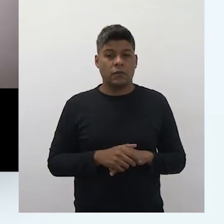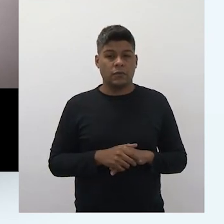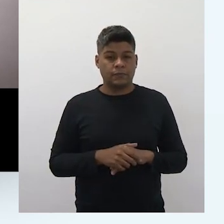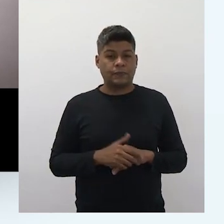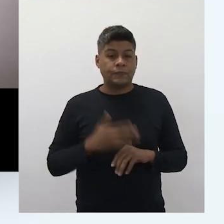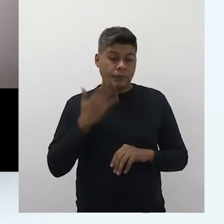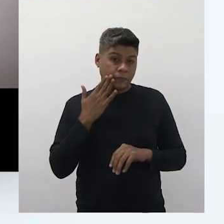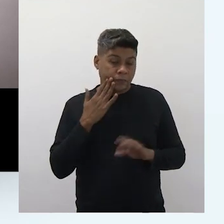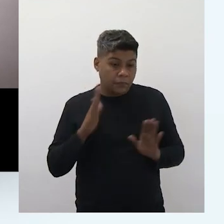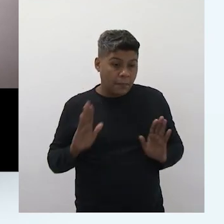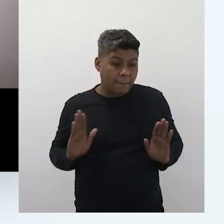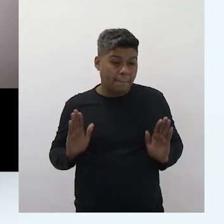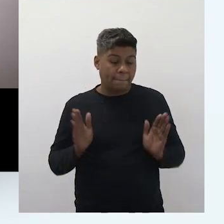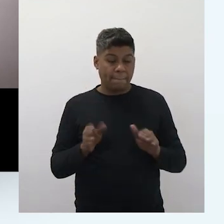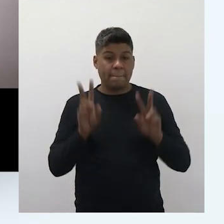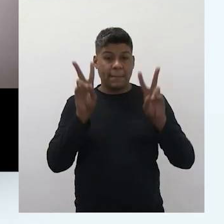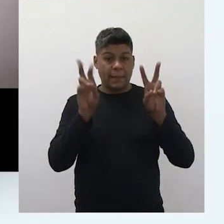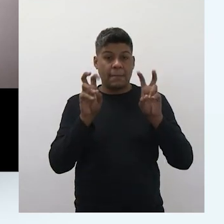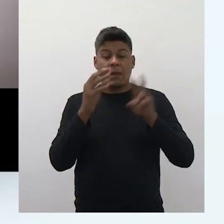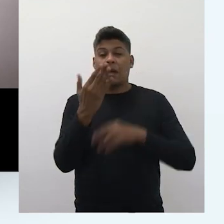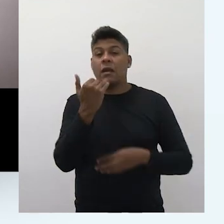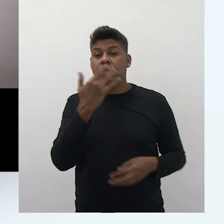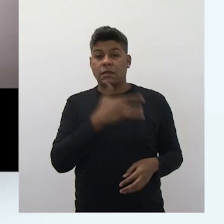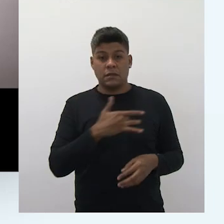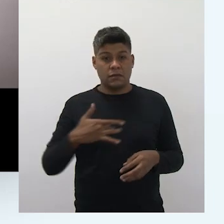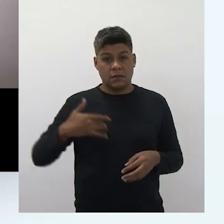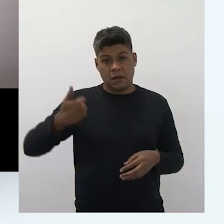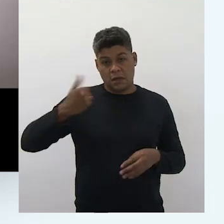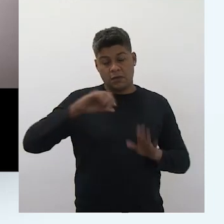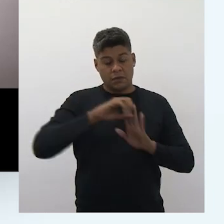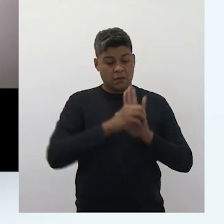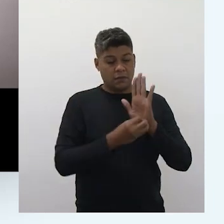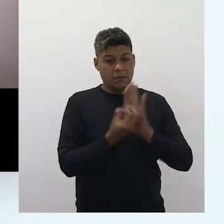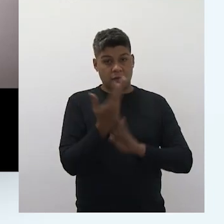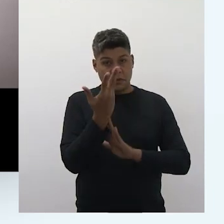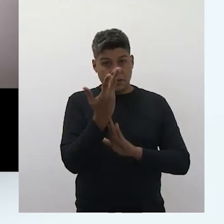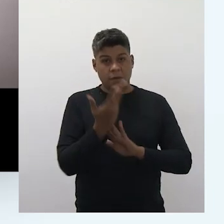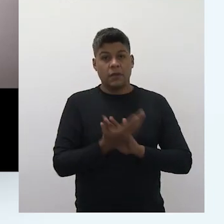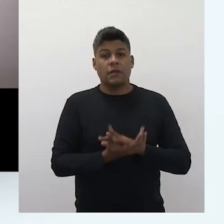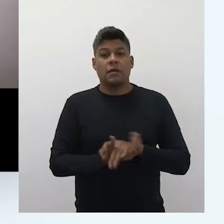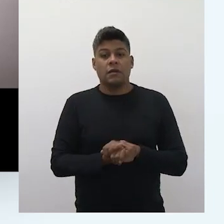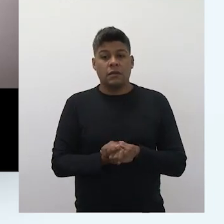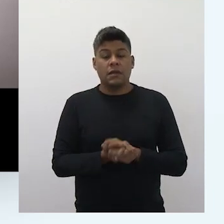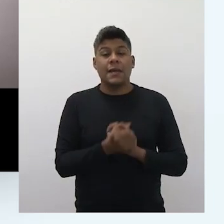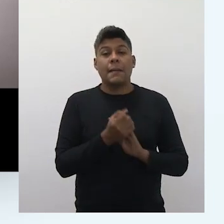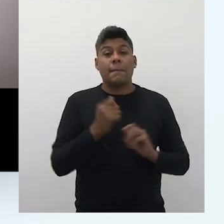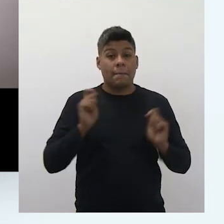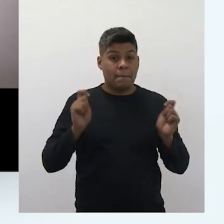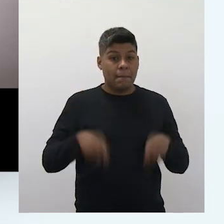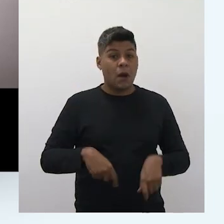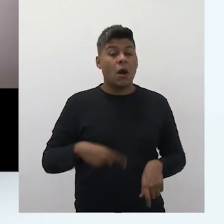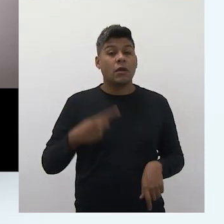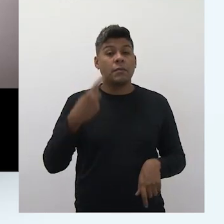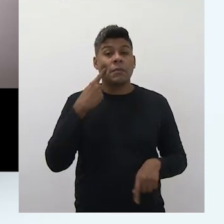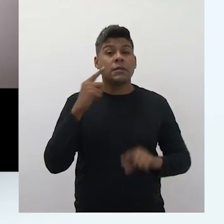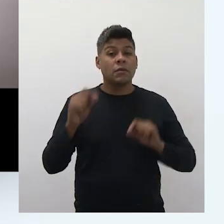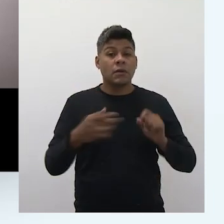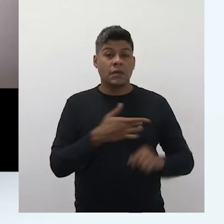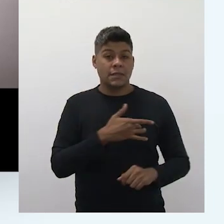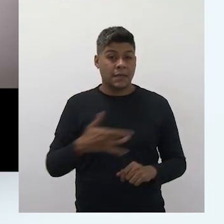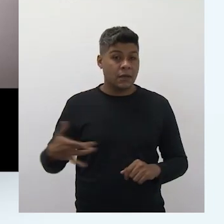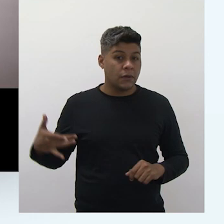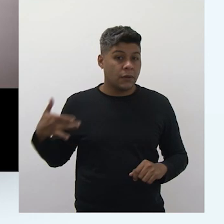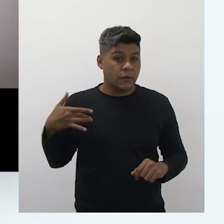No caso específico da temática alimentação saudável e sustentabilidade, cabe pensar que a